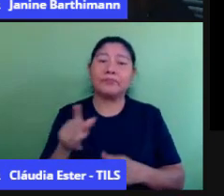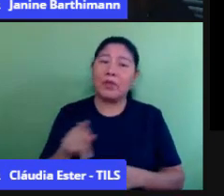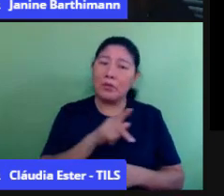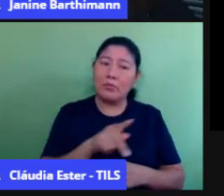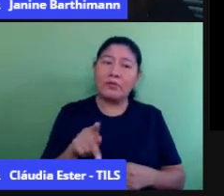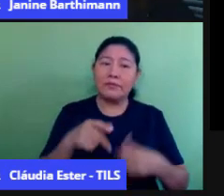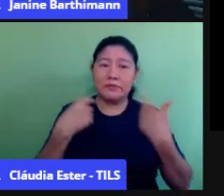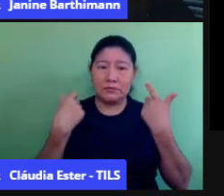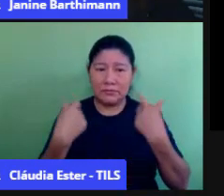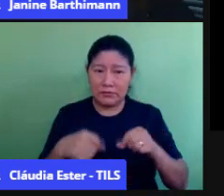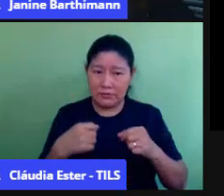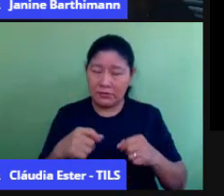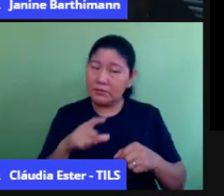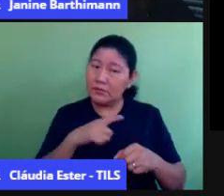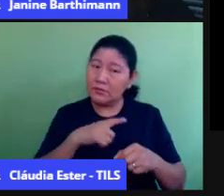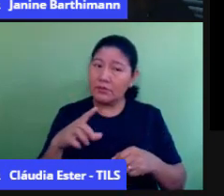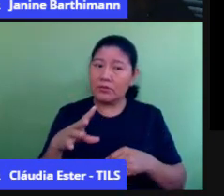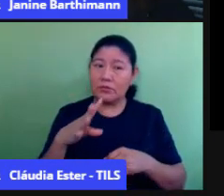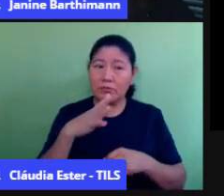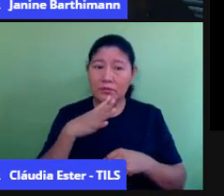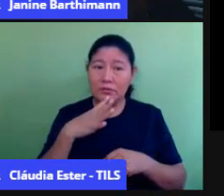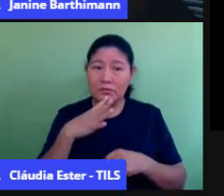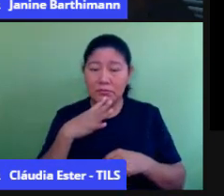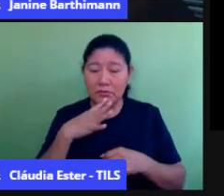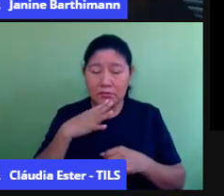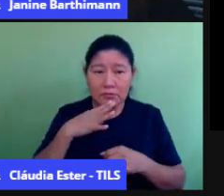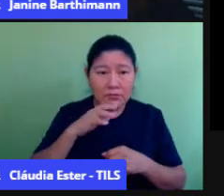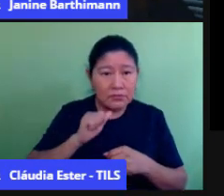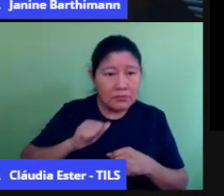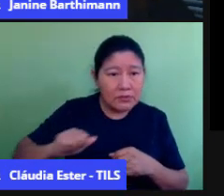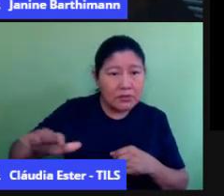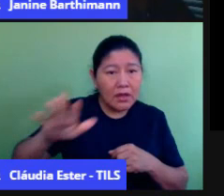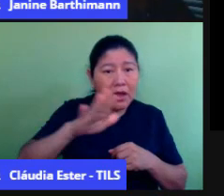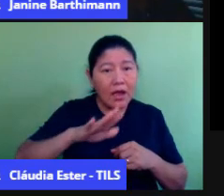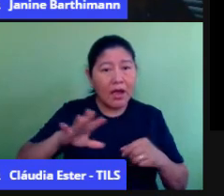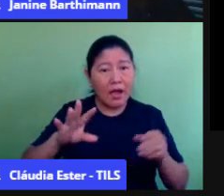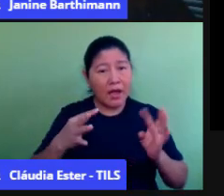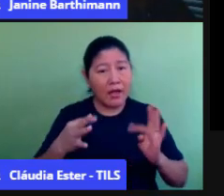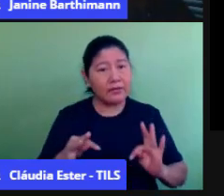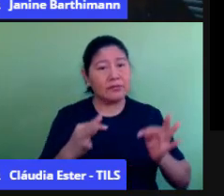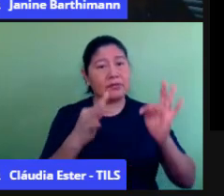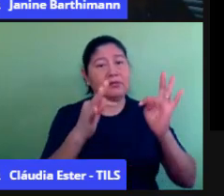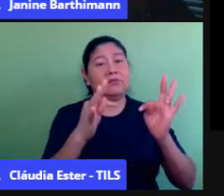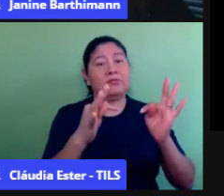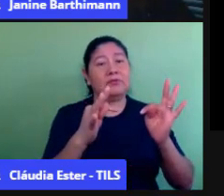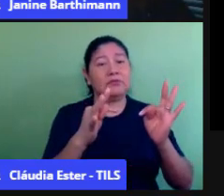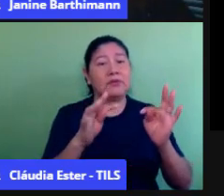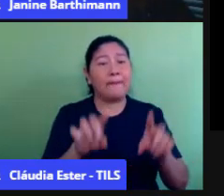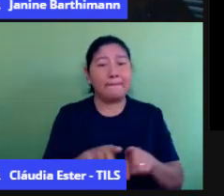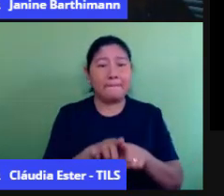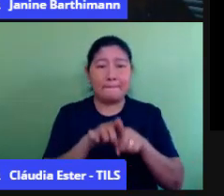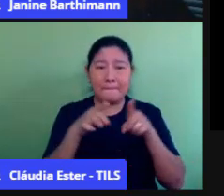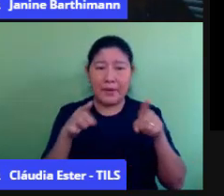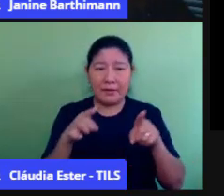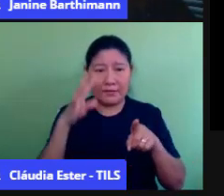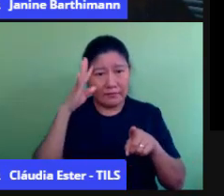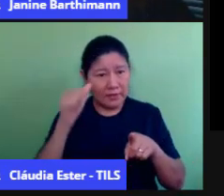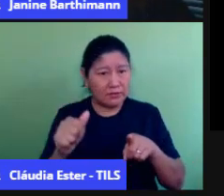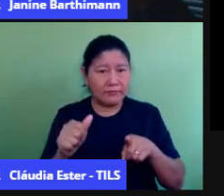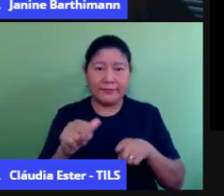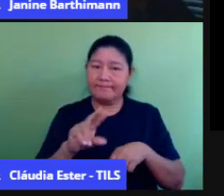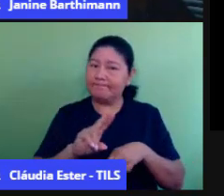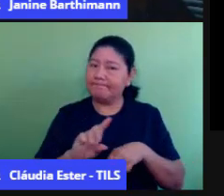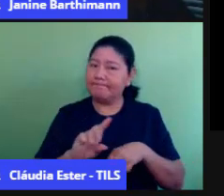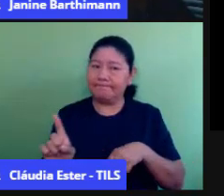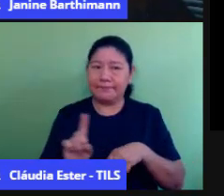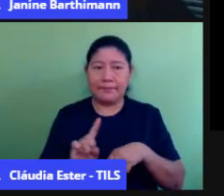desses conhecimentos. Dizer que as metodologias ativas vão solucionar não é por aí, né?